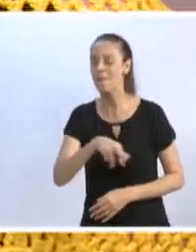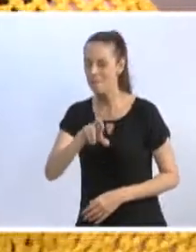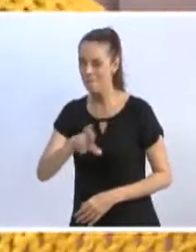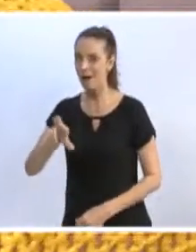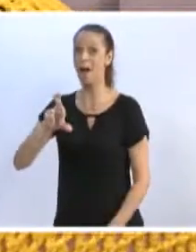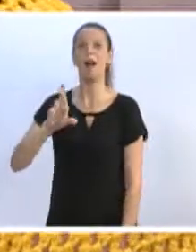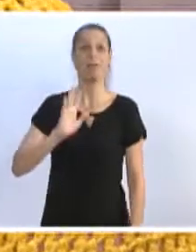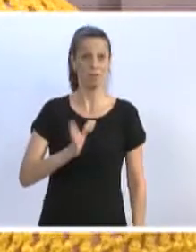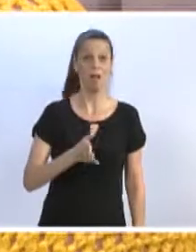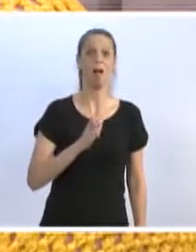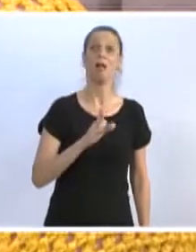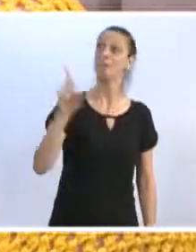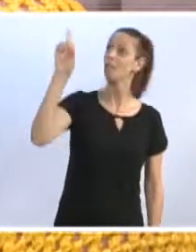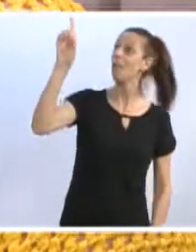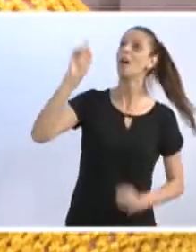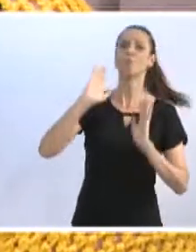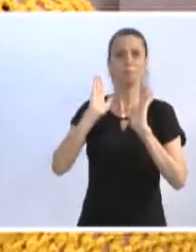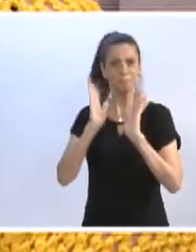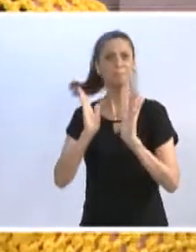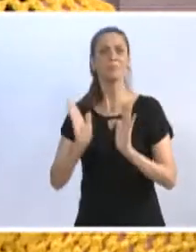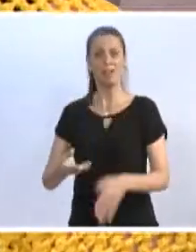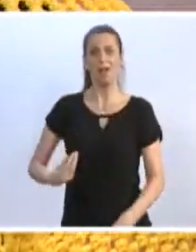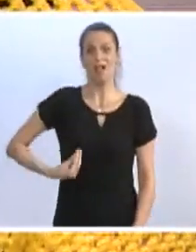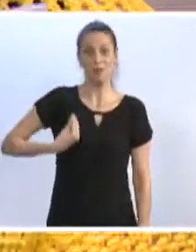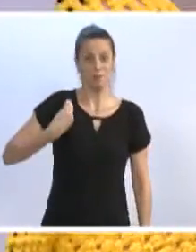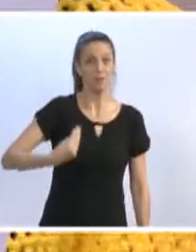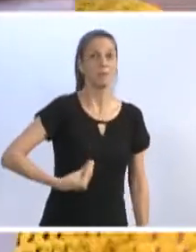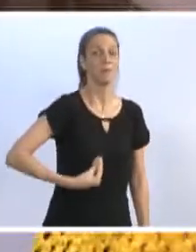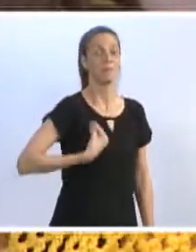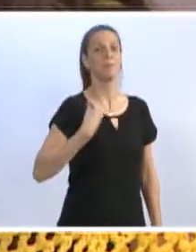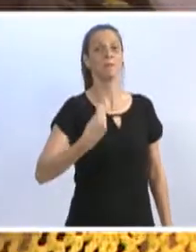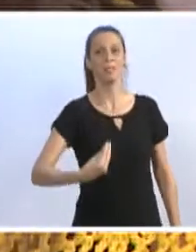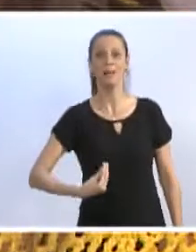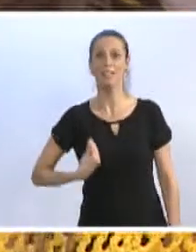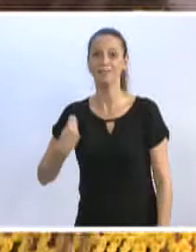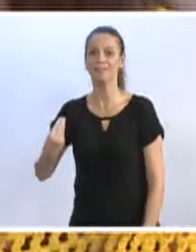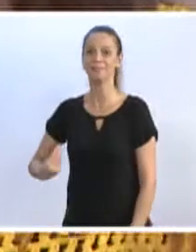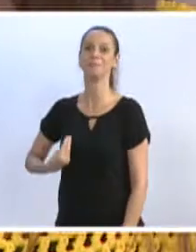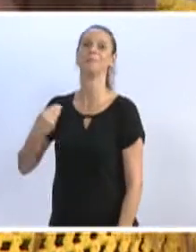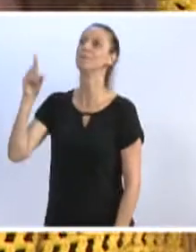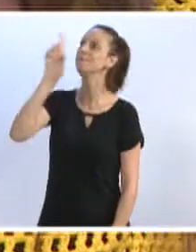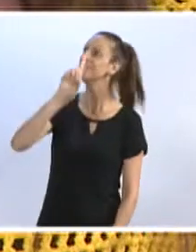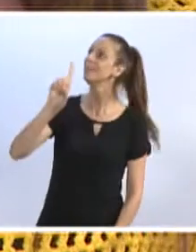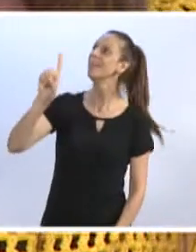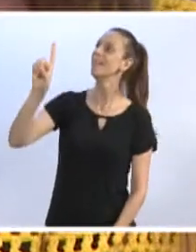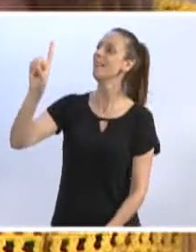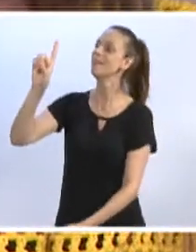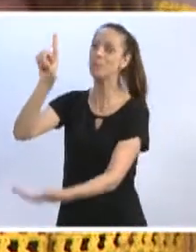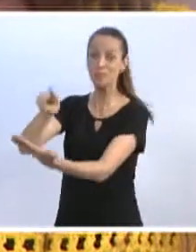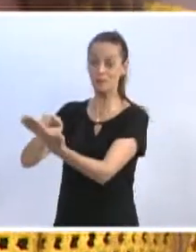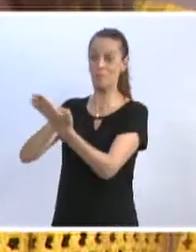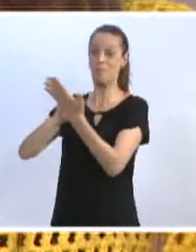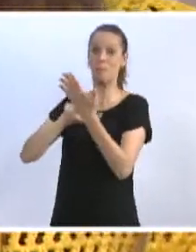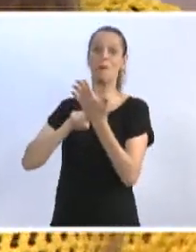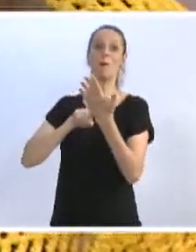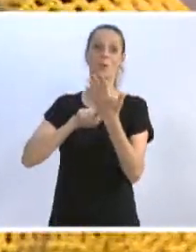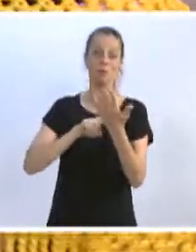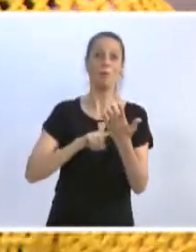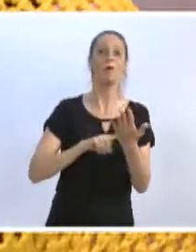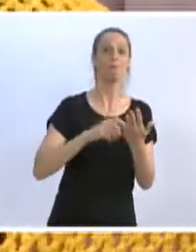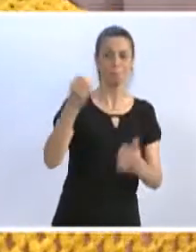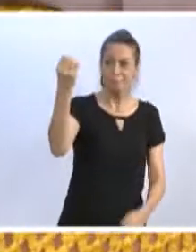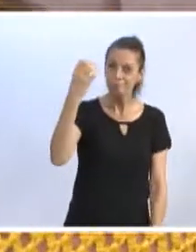houvesse, ele já era Deus, se revelou aos